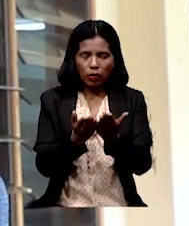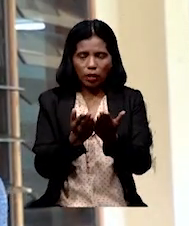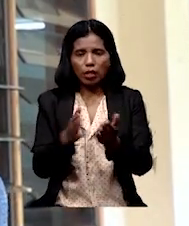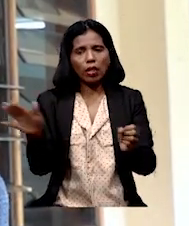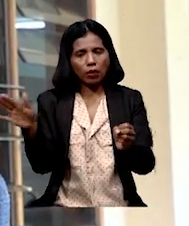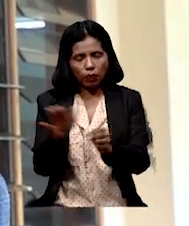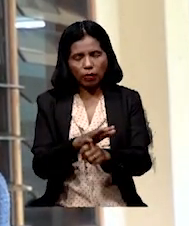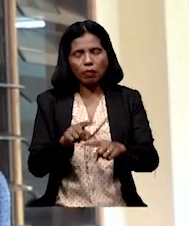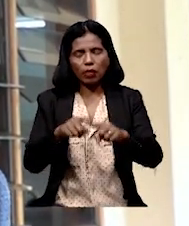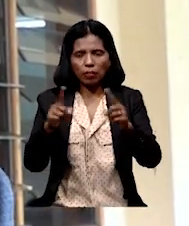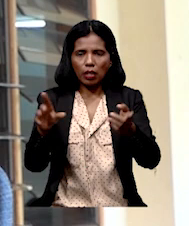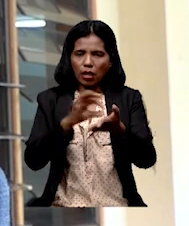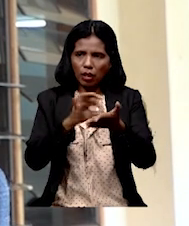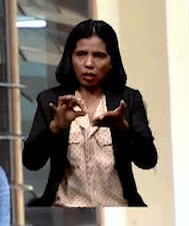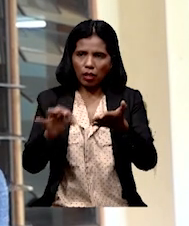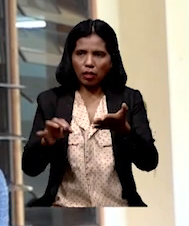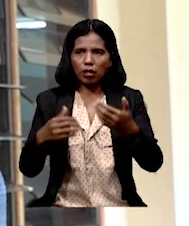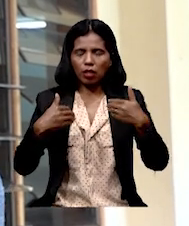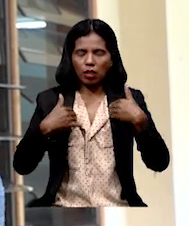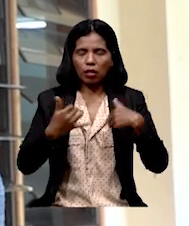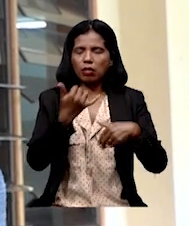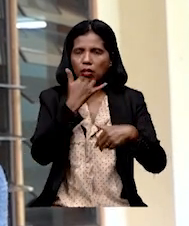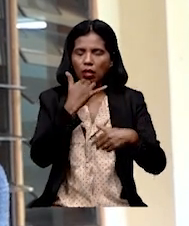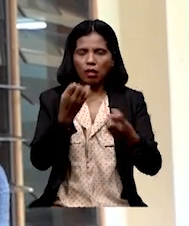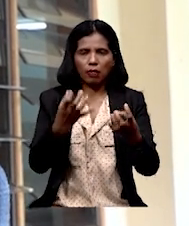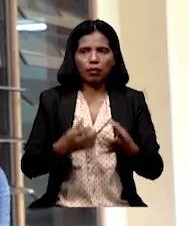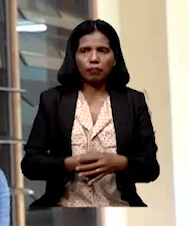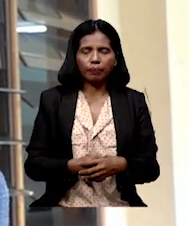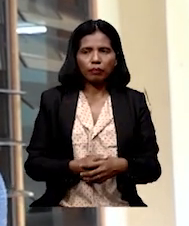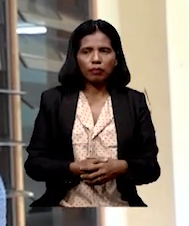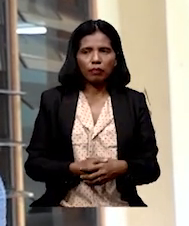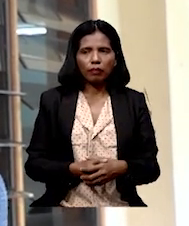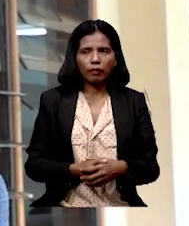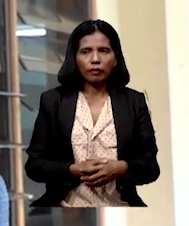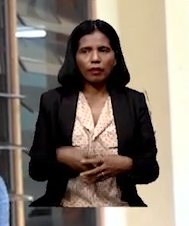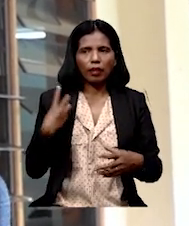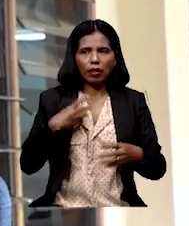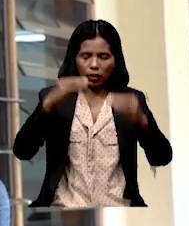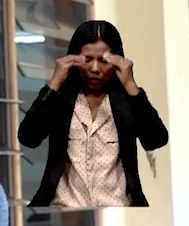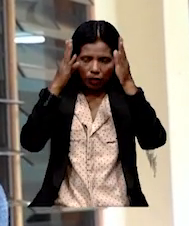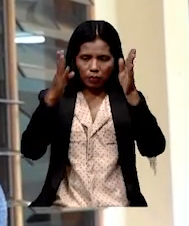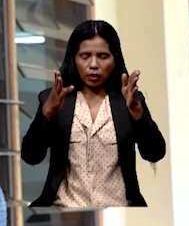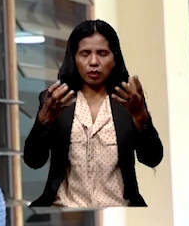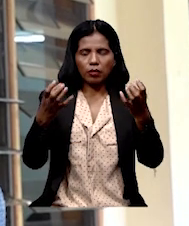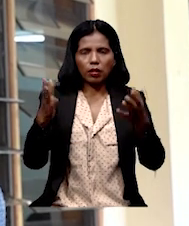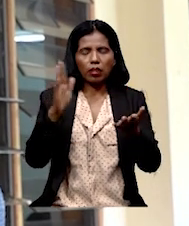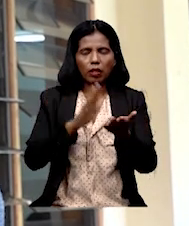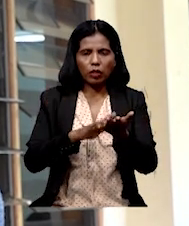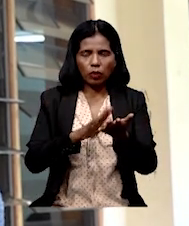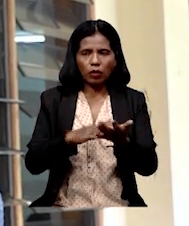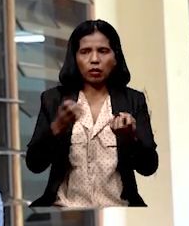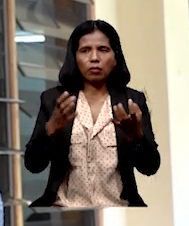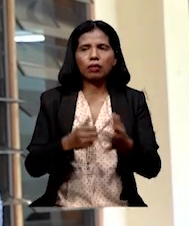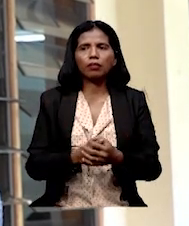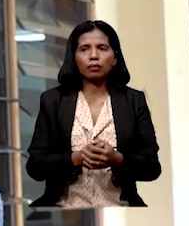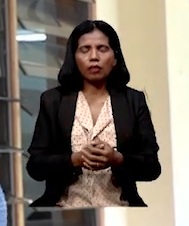nia descrição ne hamos lacunas paru então ita nia professor Barak iha escola Barak que quando